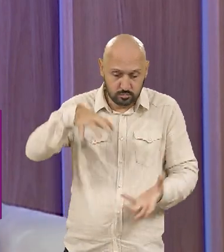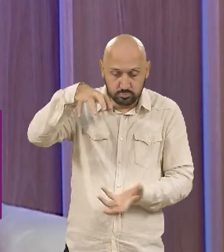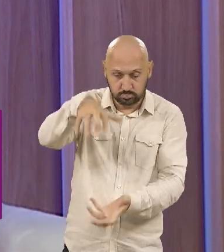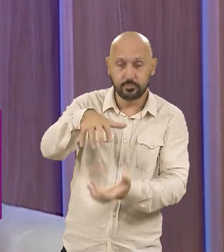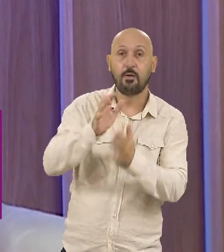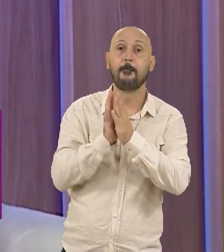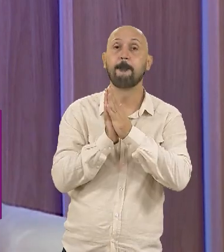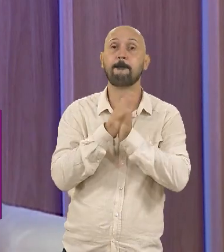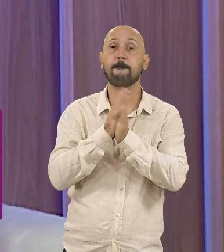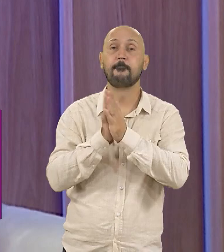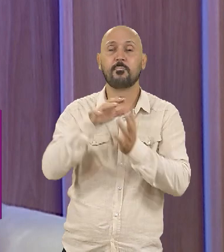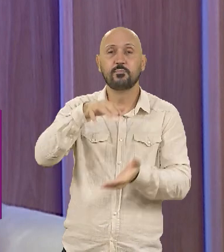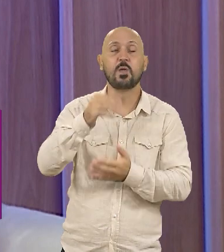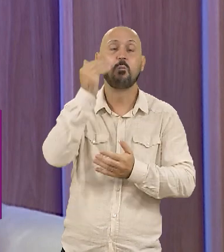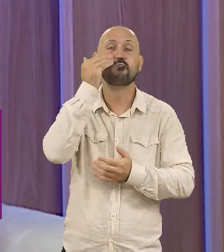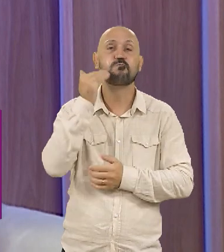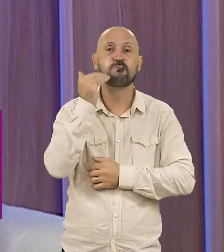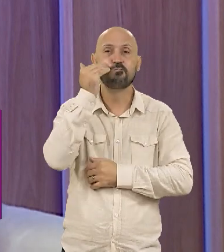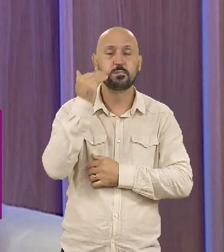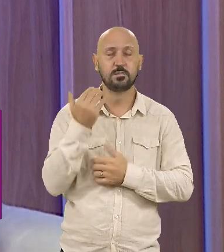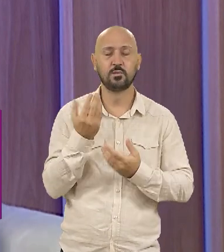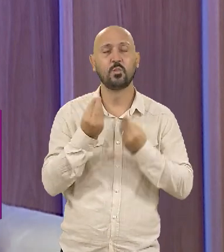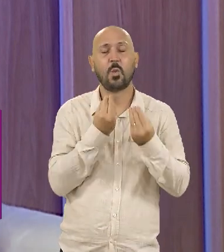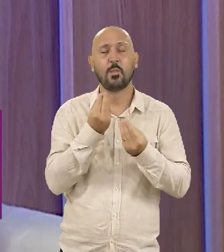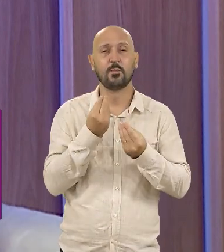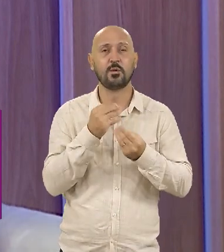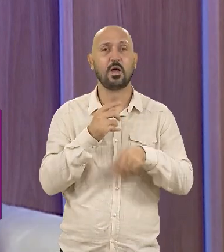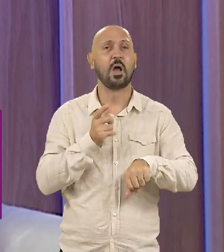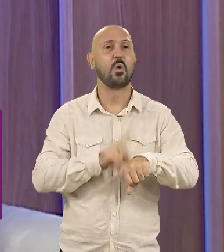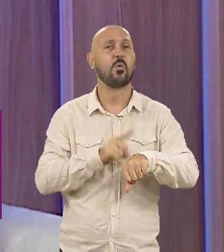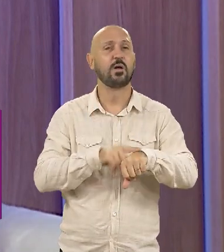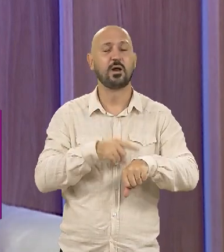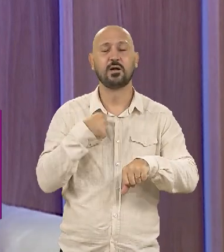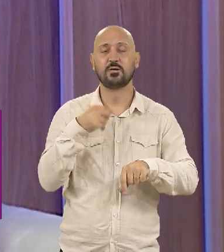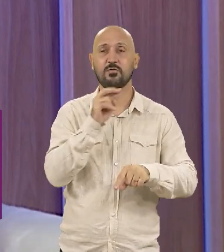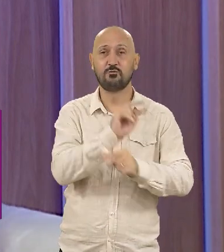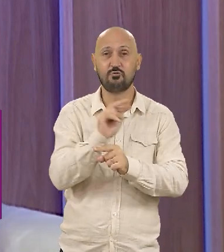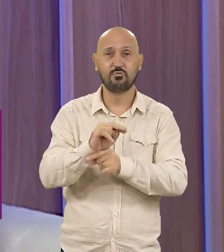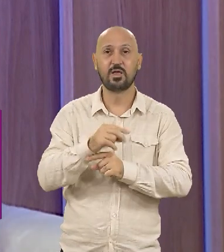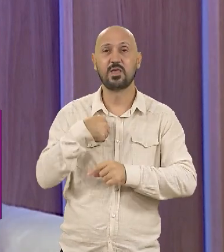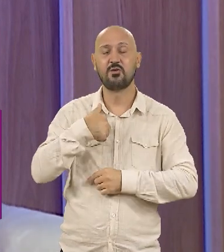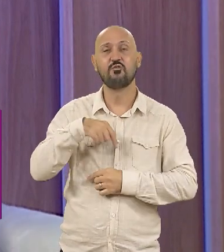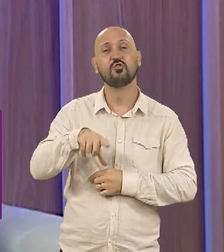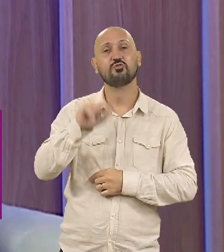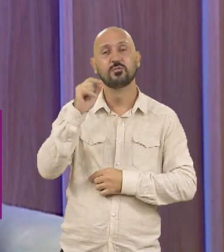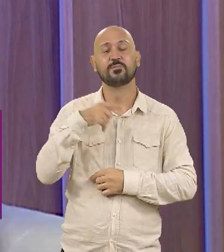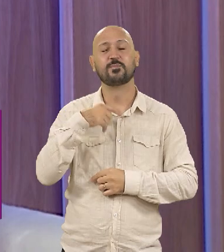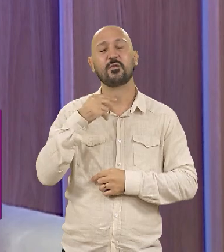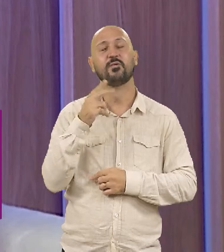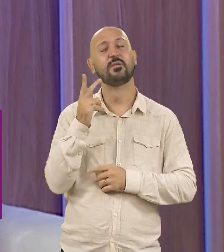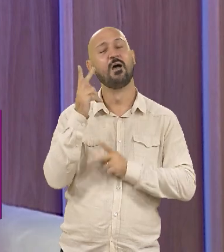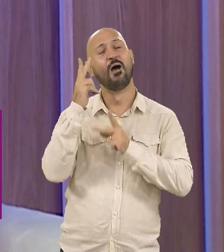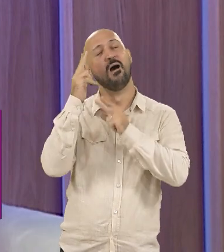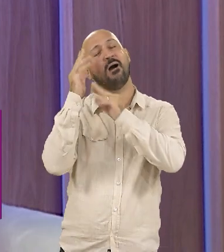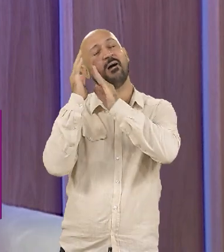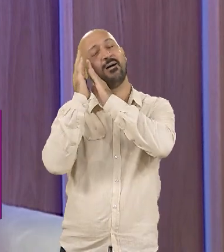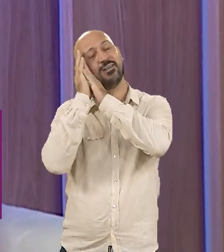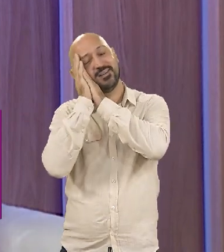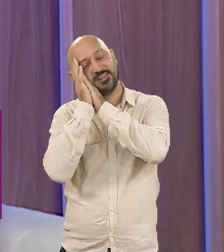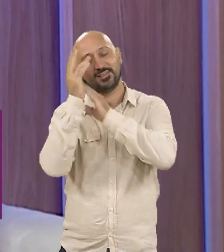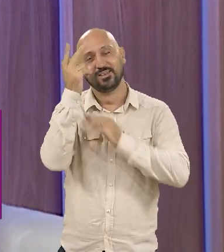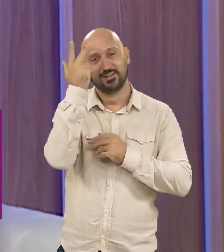objeto, né, um boneco de silicone, eu vou escolher o horário que eu vou cuidar dele. Então, eu vou ter um sono